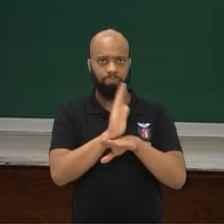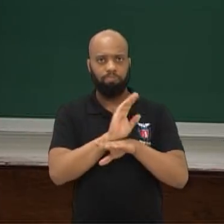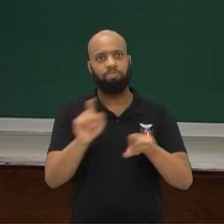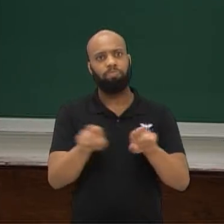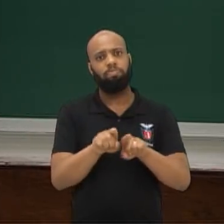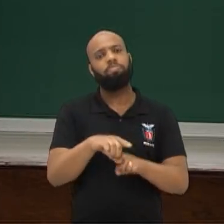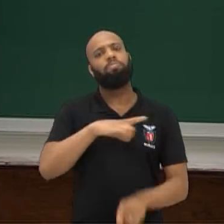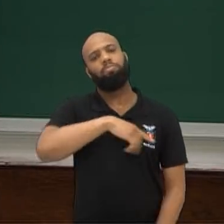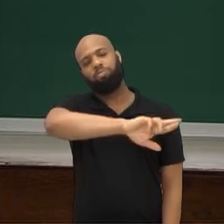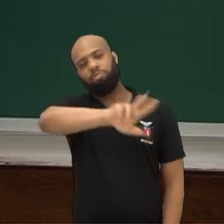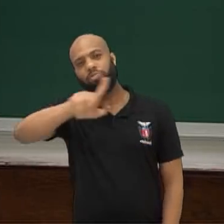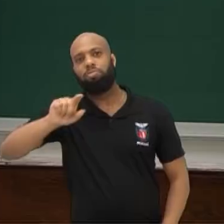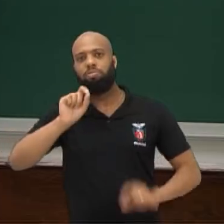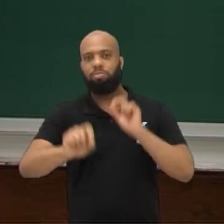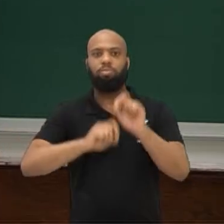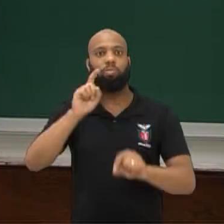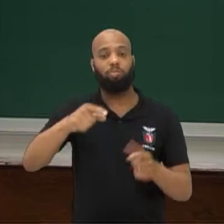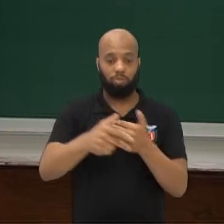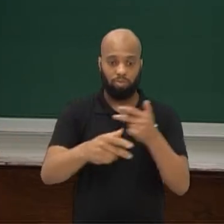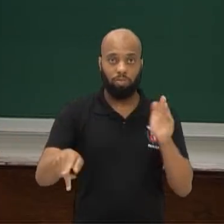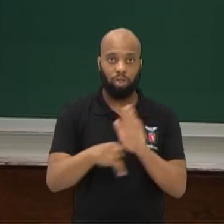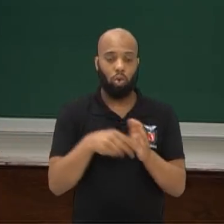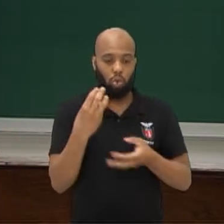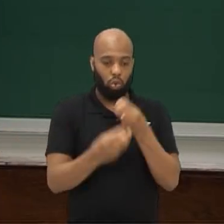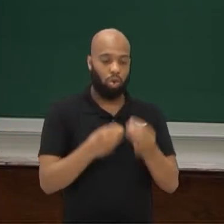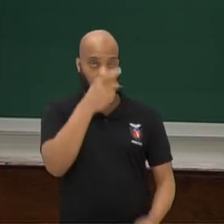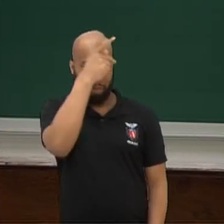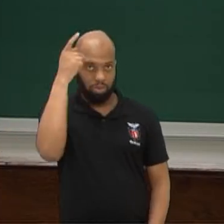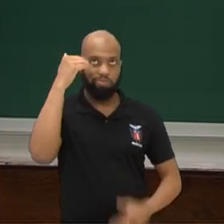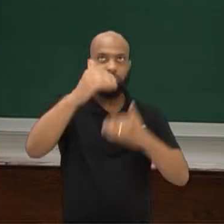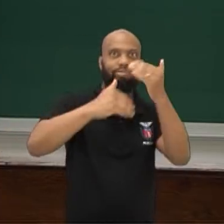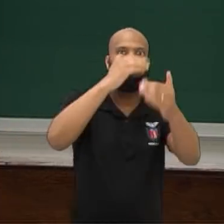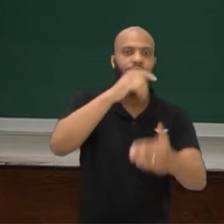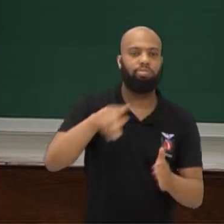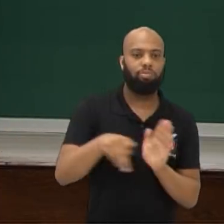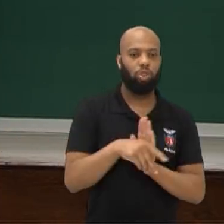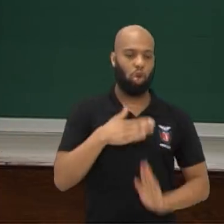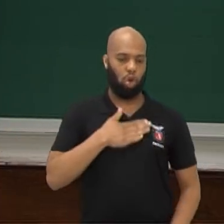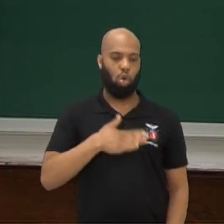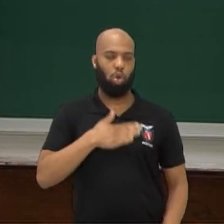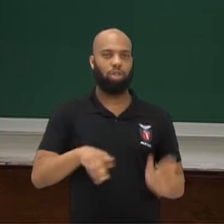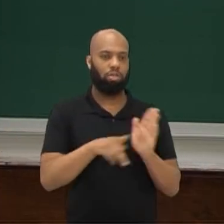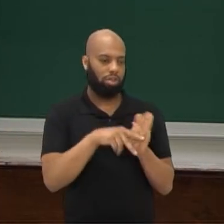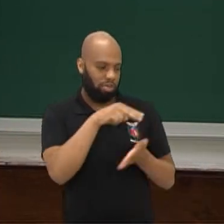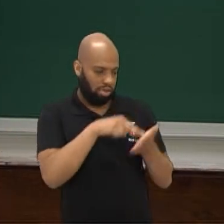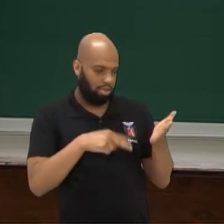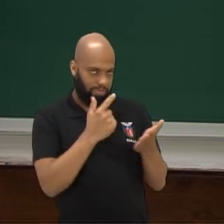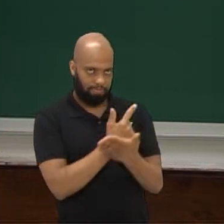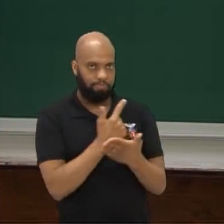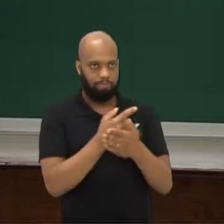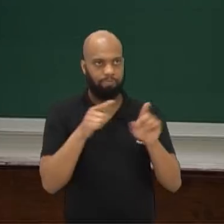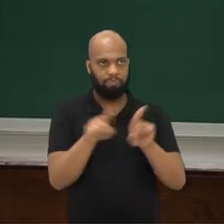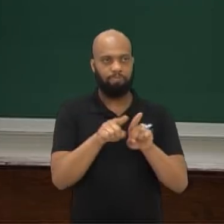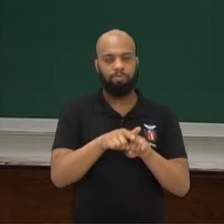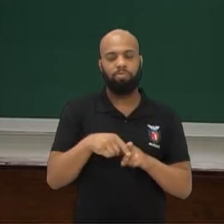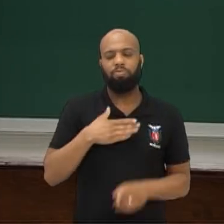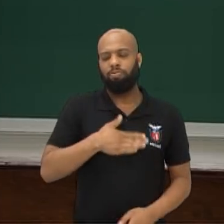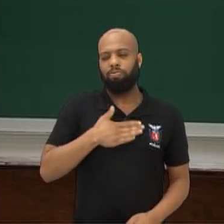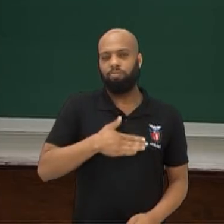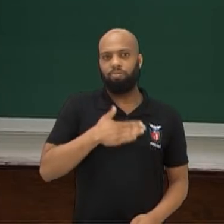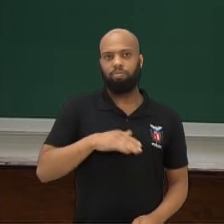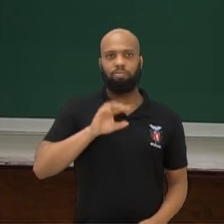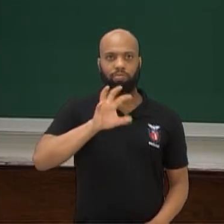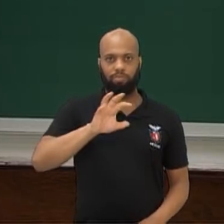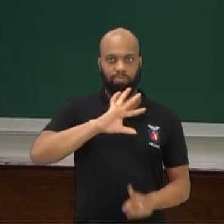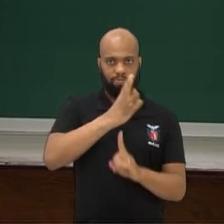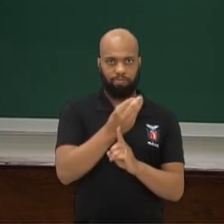várias situações. É uma questão, né, de como que a pessoa foi desenvolvendo ali o gosto estético para apreciar esses tipos de